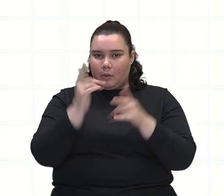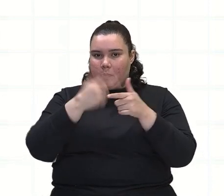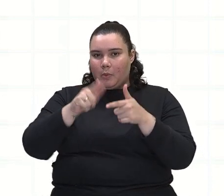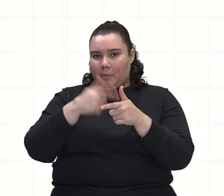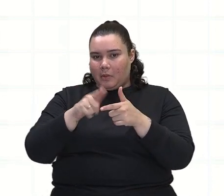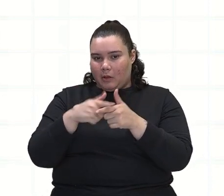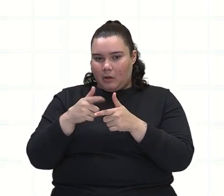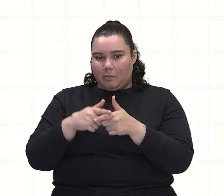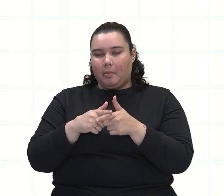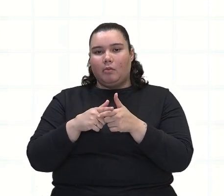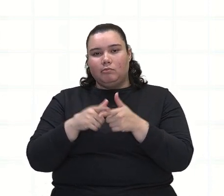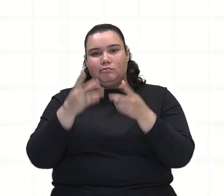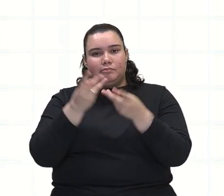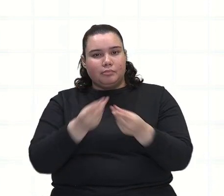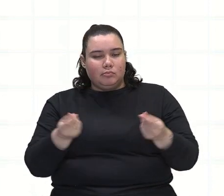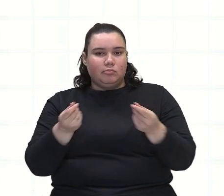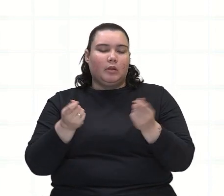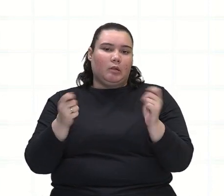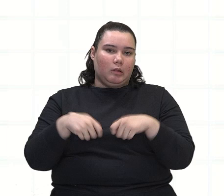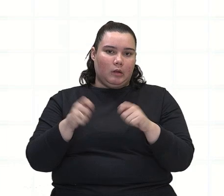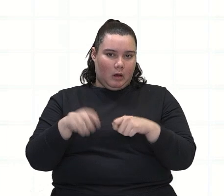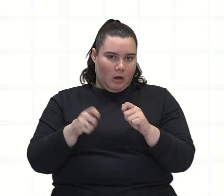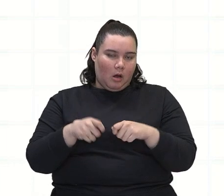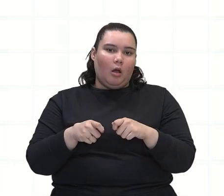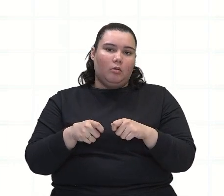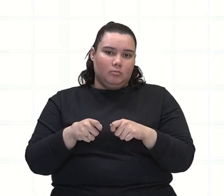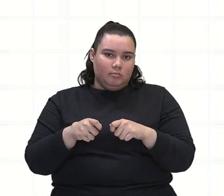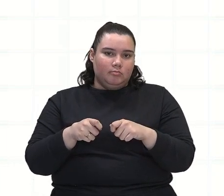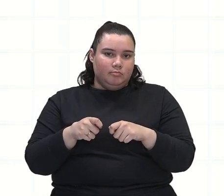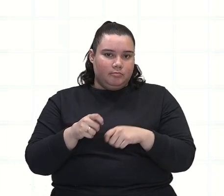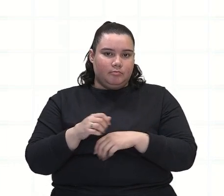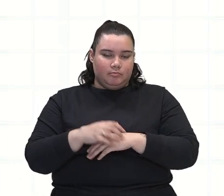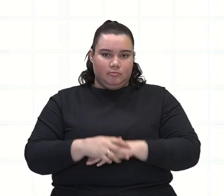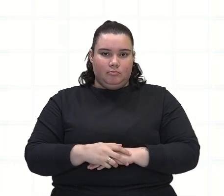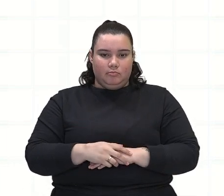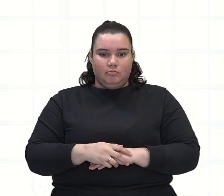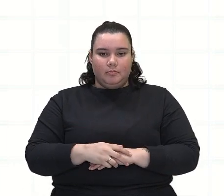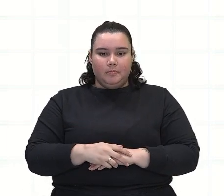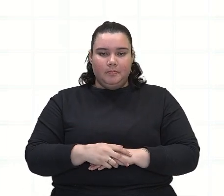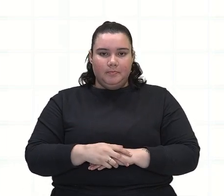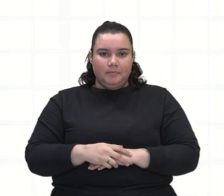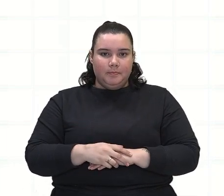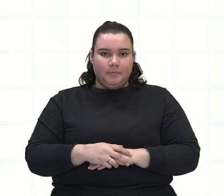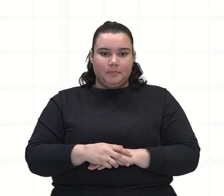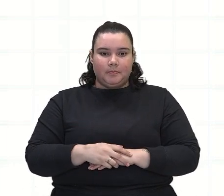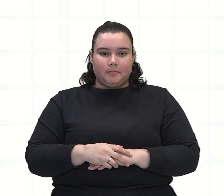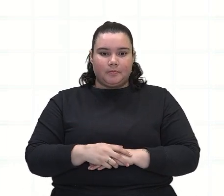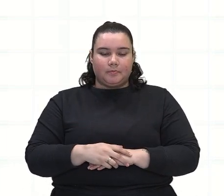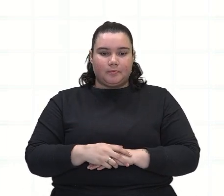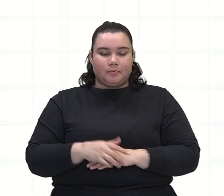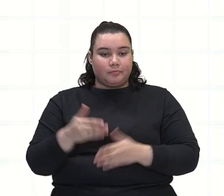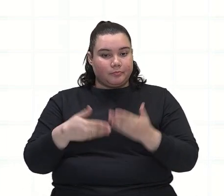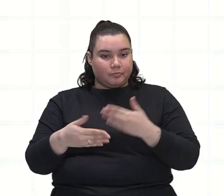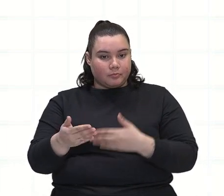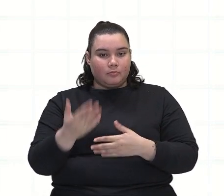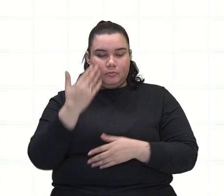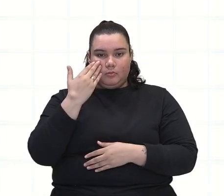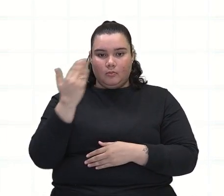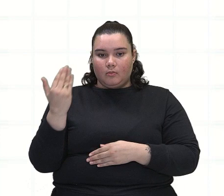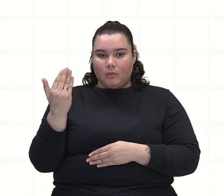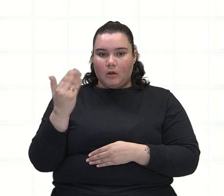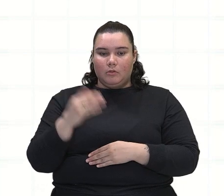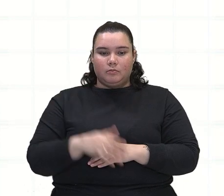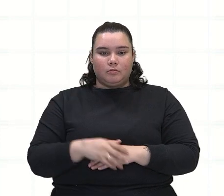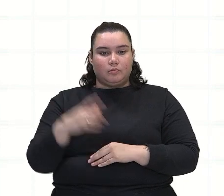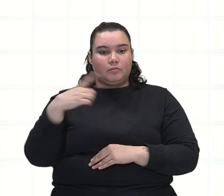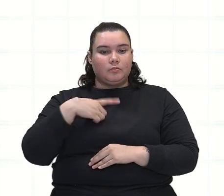intervenção com possibilidade de resolução daquele problema proposto, né? Seguindo, então, nós